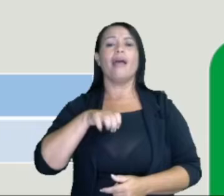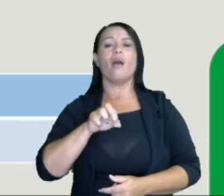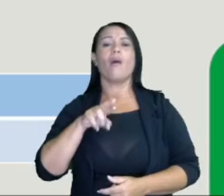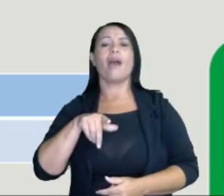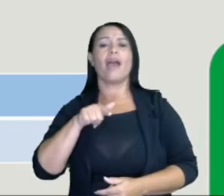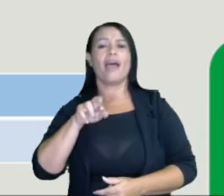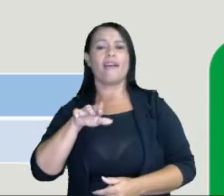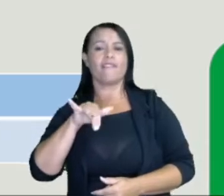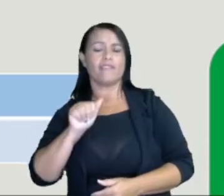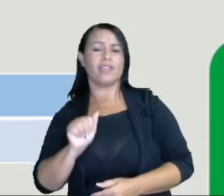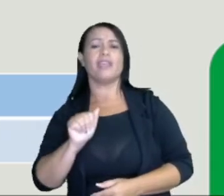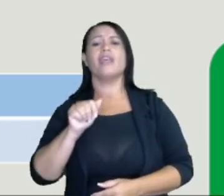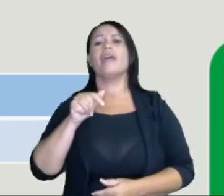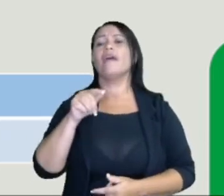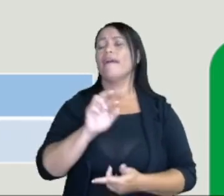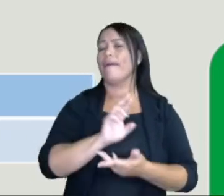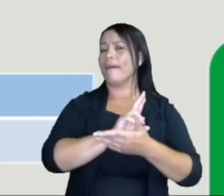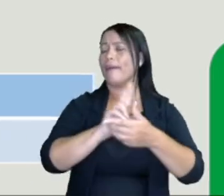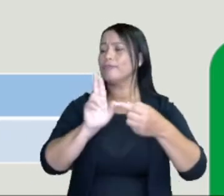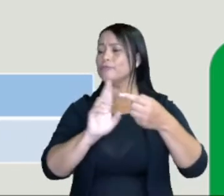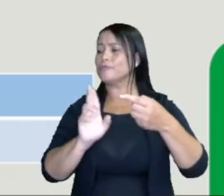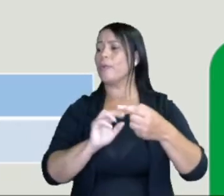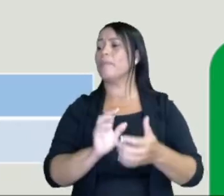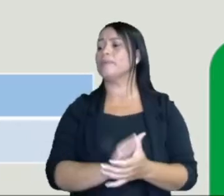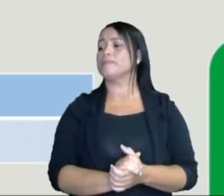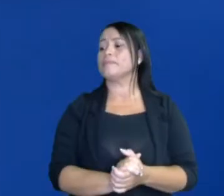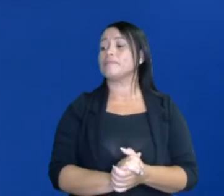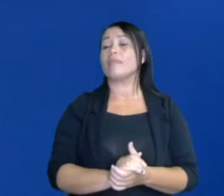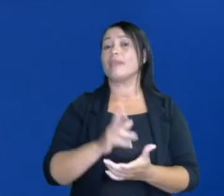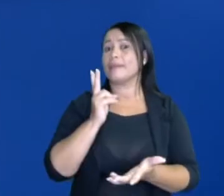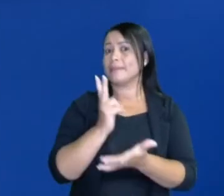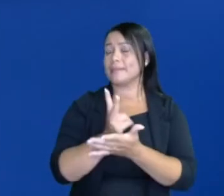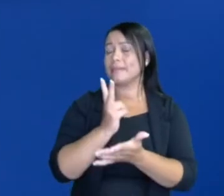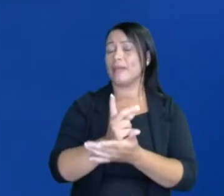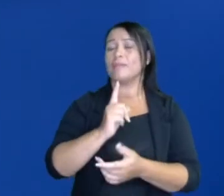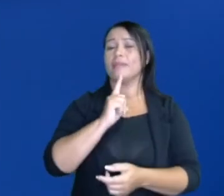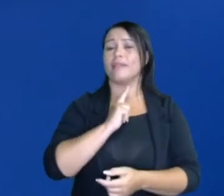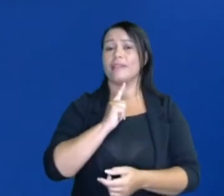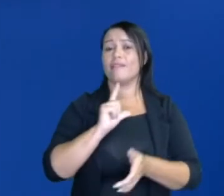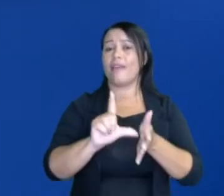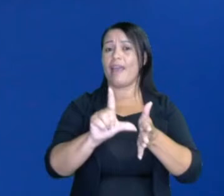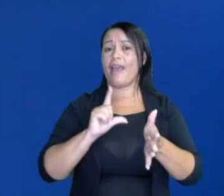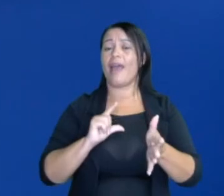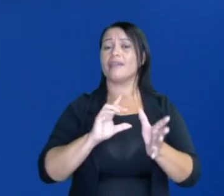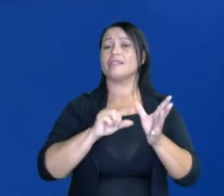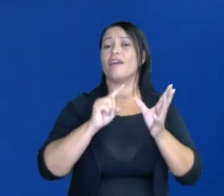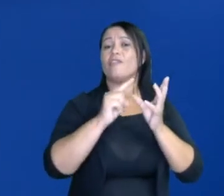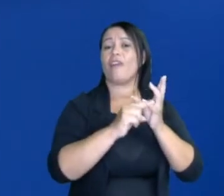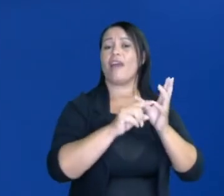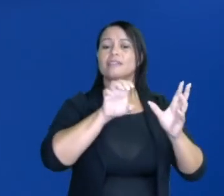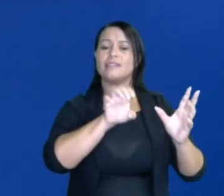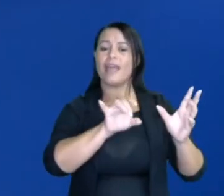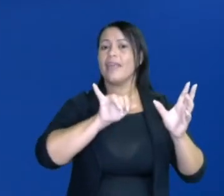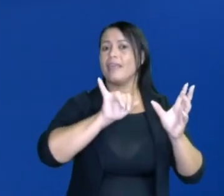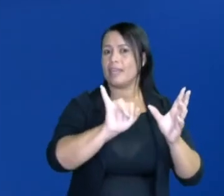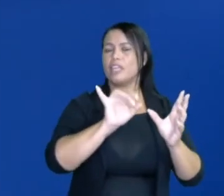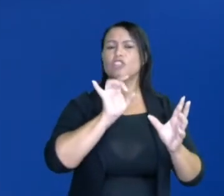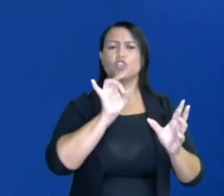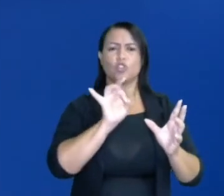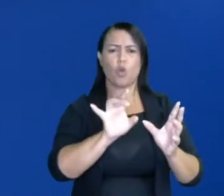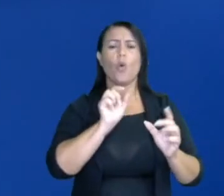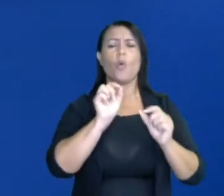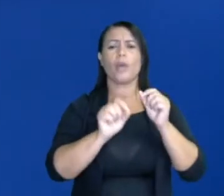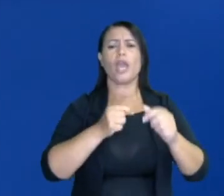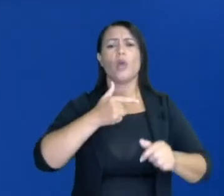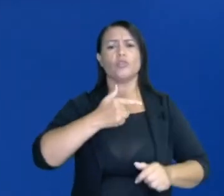girassol, gemelo, colégio. Então, sempre que vier antes das vogais E e I,